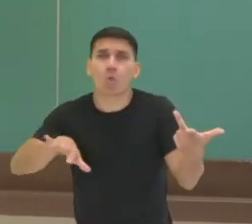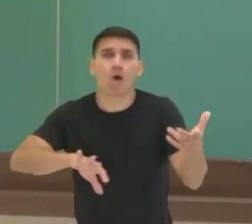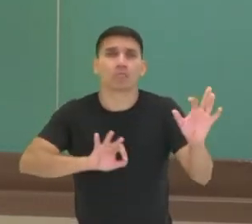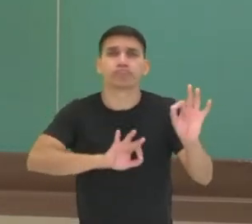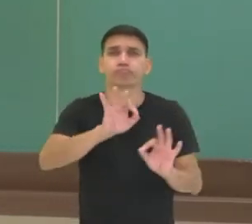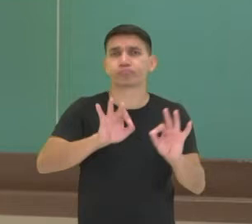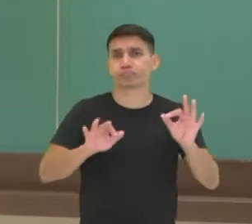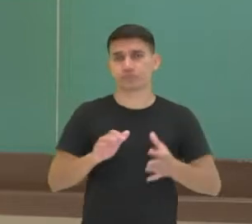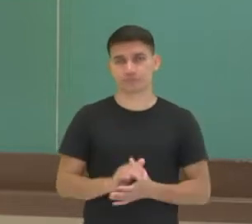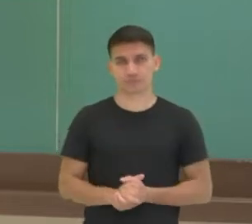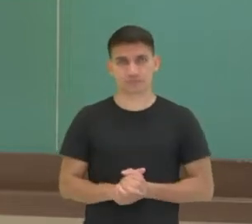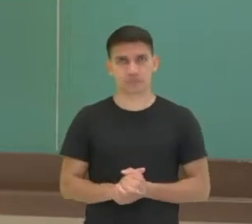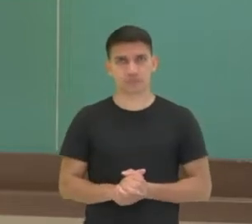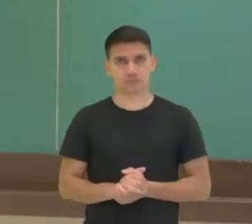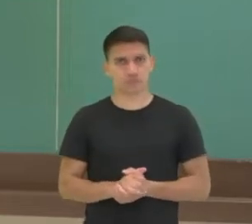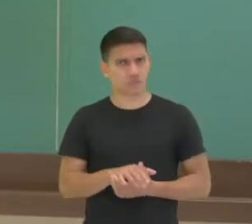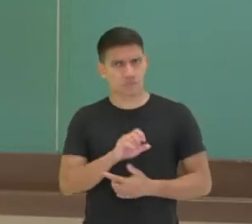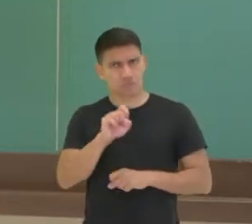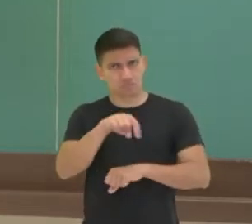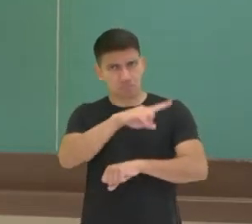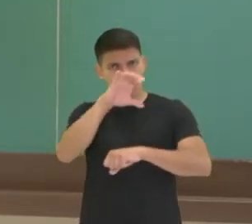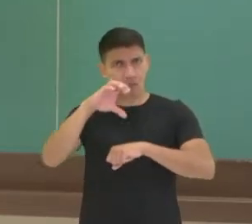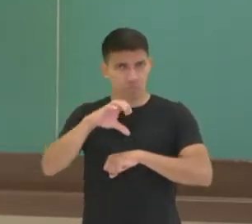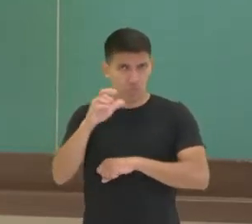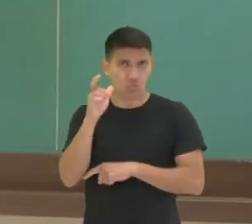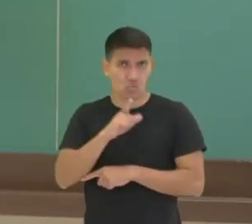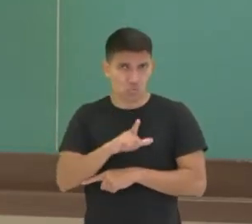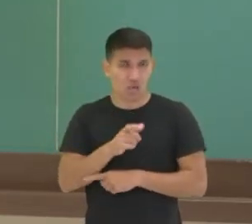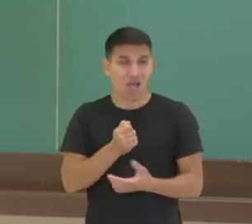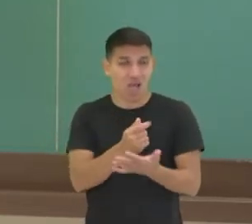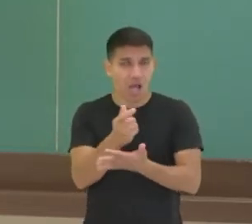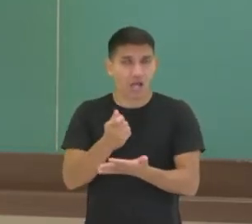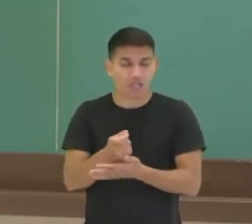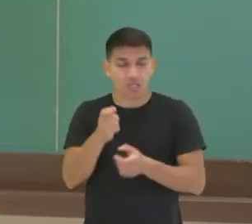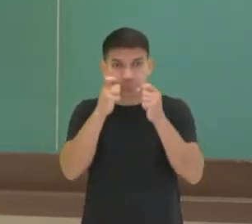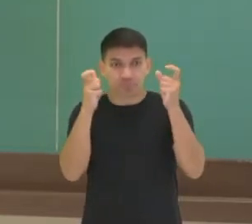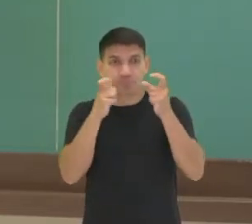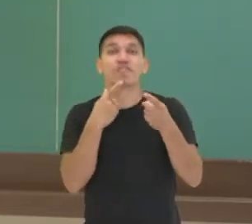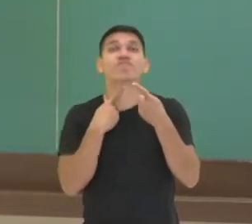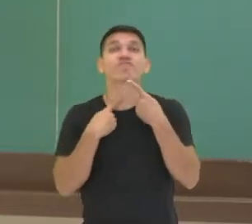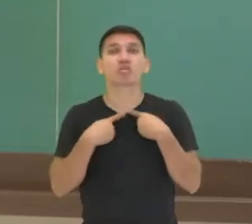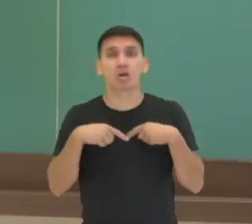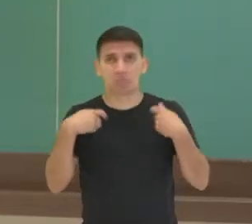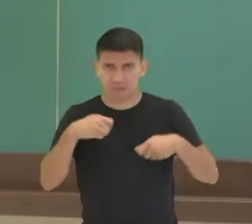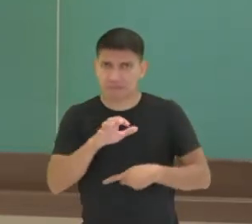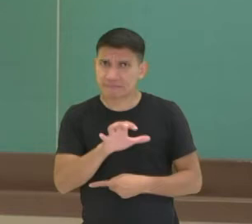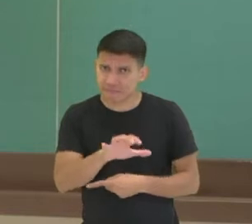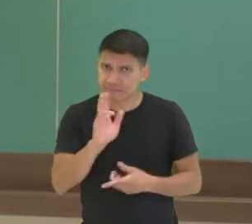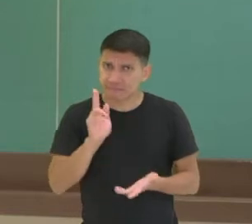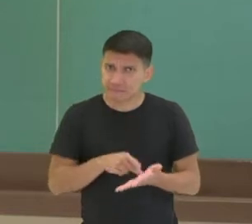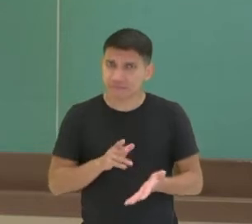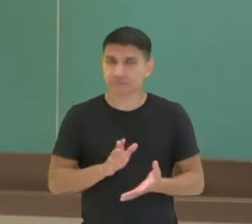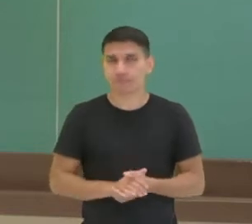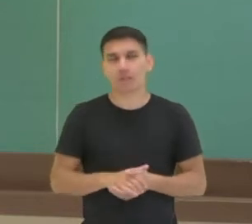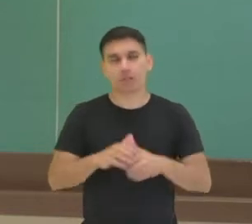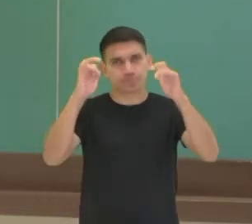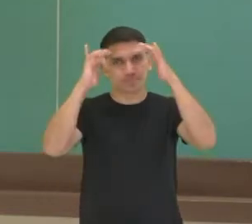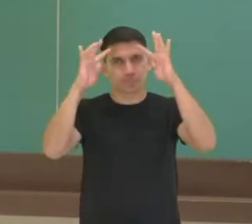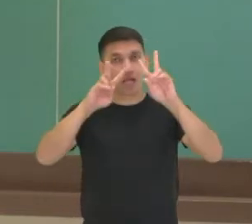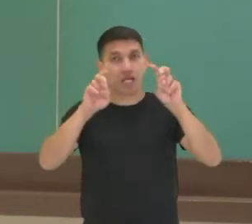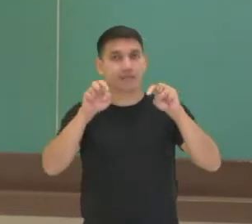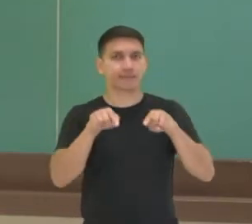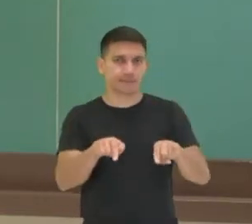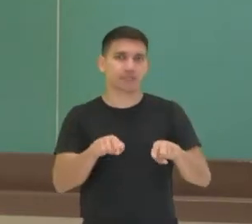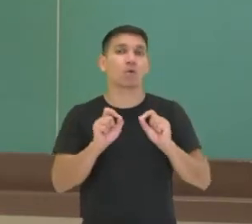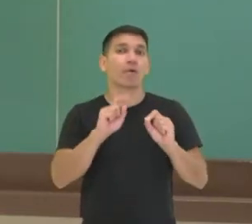né? Será que quando se gasta por impulsividade realmente é necessário? Né? Então fica uma reflexão já nessa manchete aqui, né?